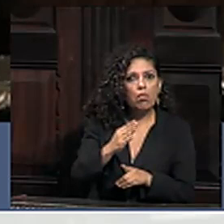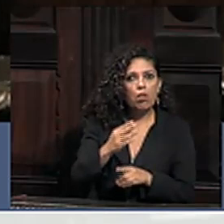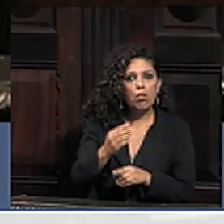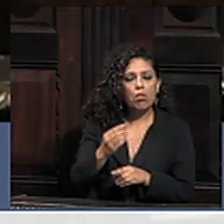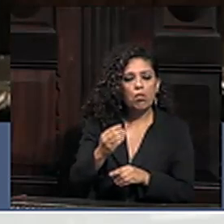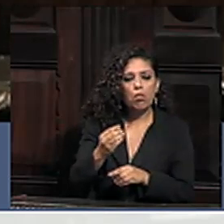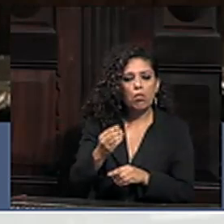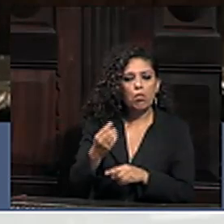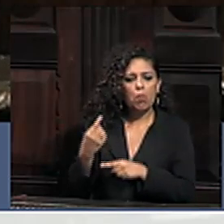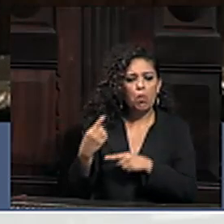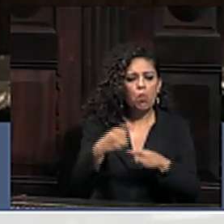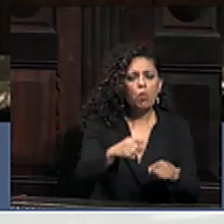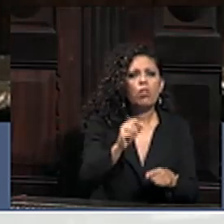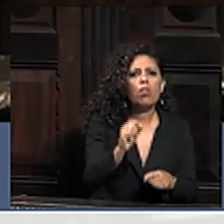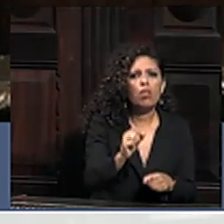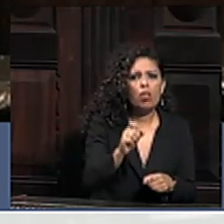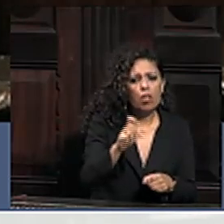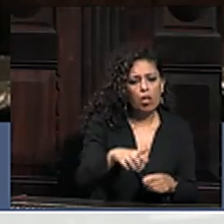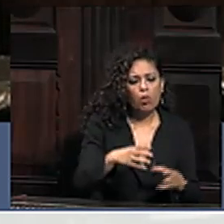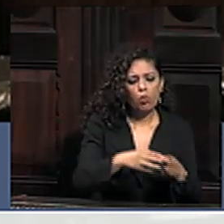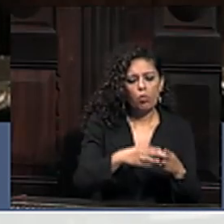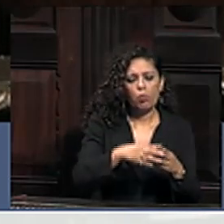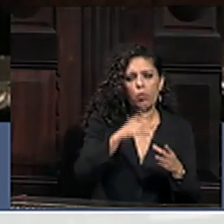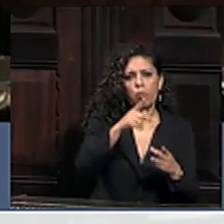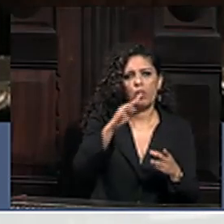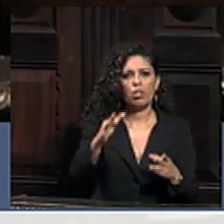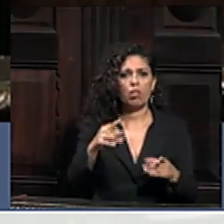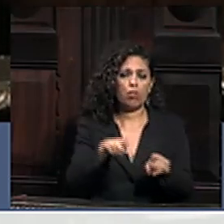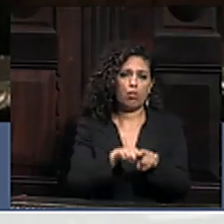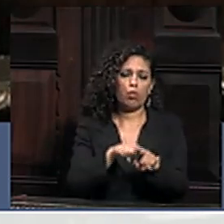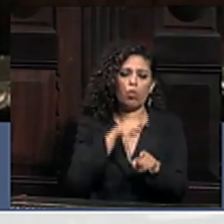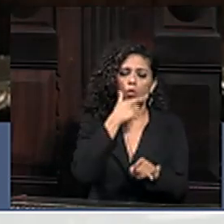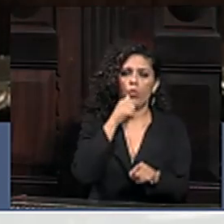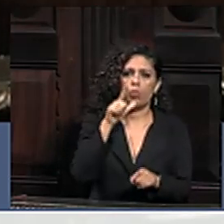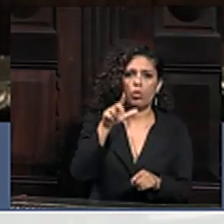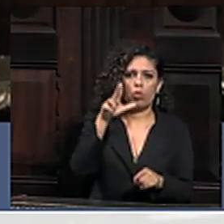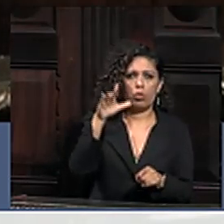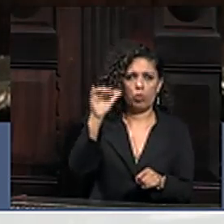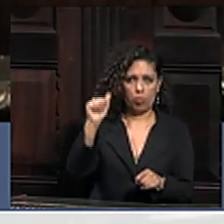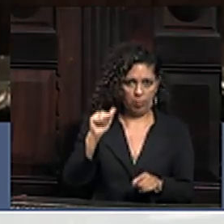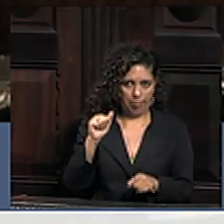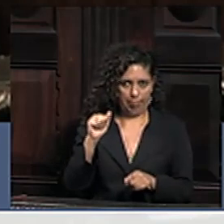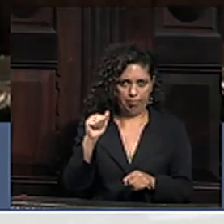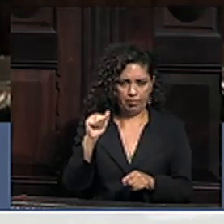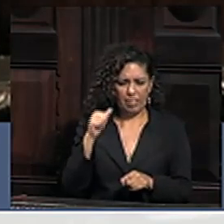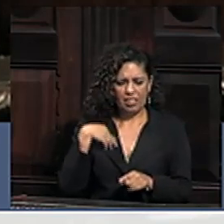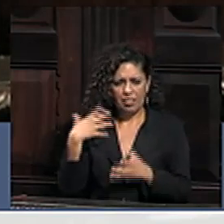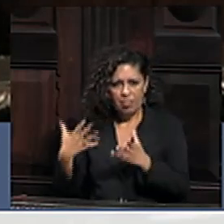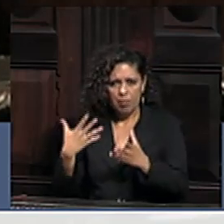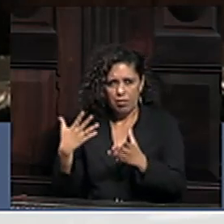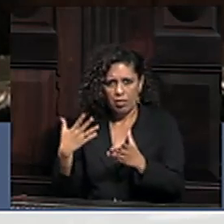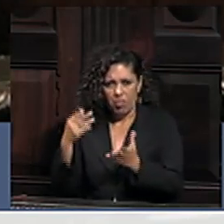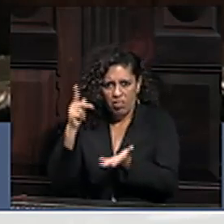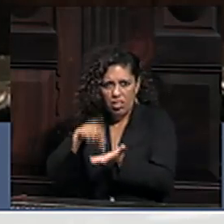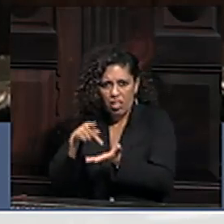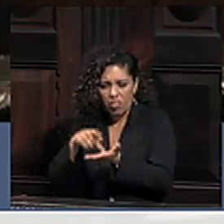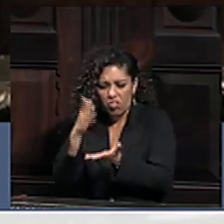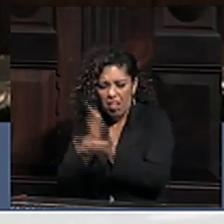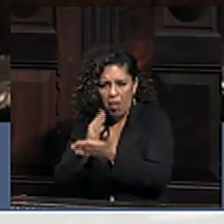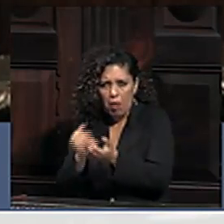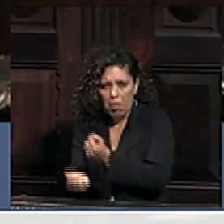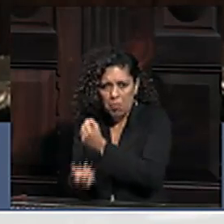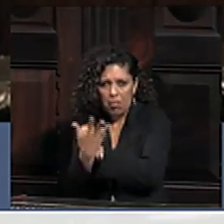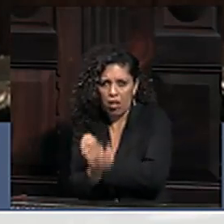Trabalhadores, especialmente de Lula. Também não pode, sob o pretexto de combater a corrupção, passar por cima da